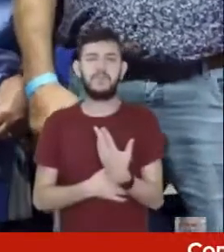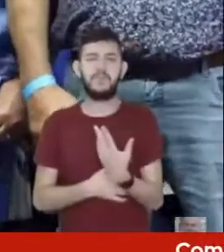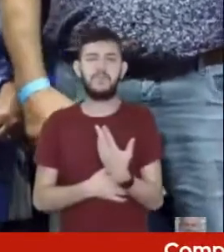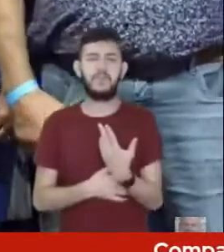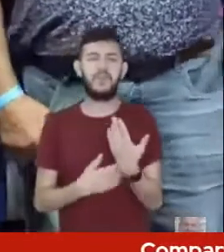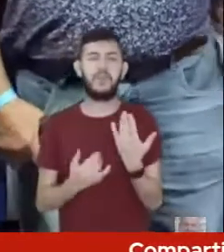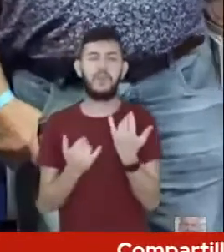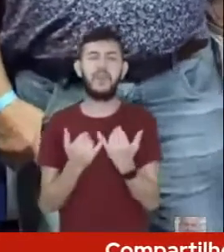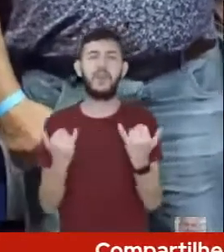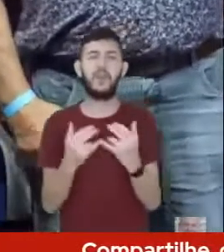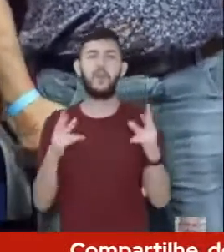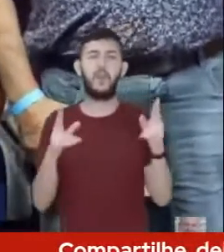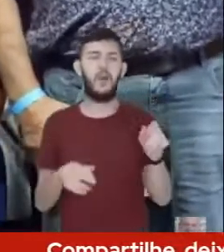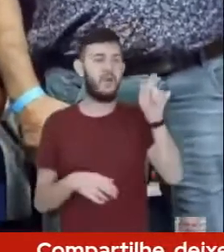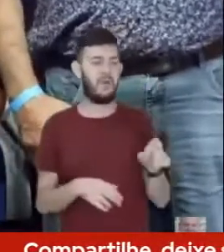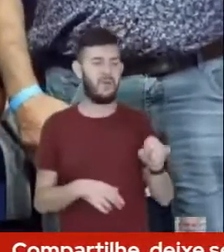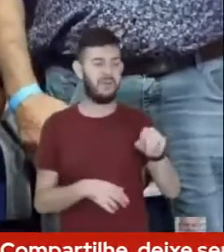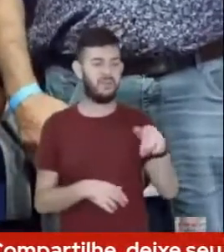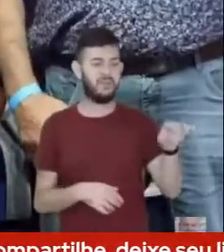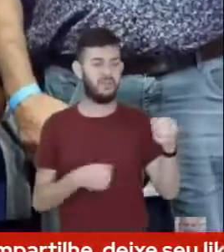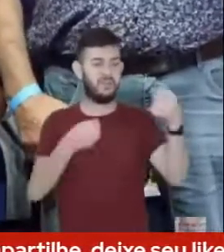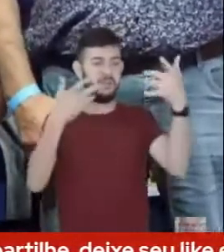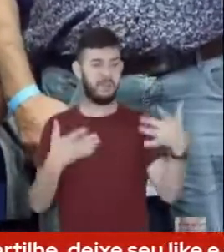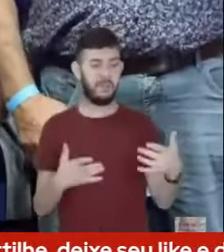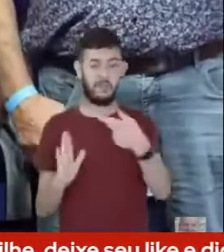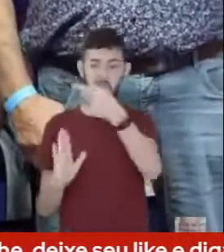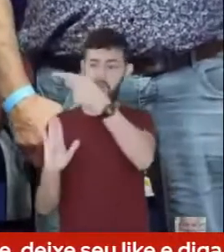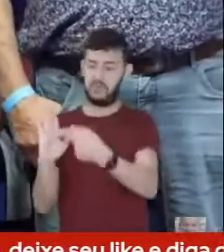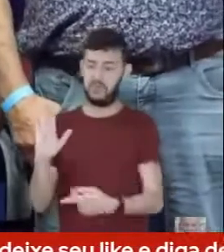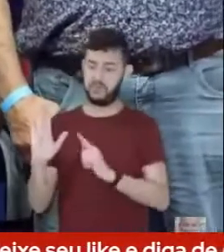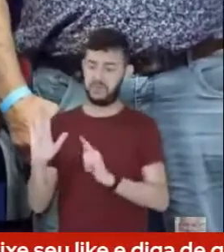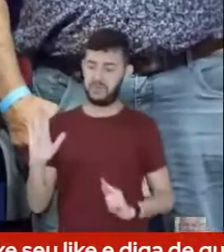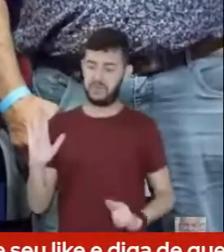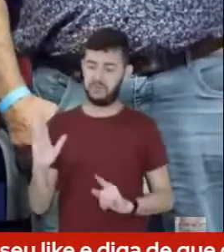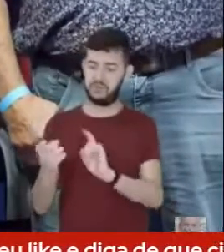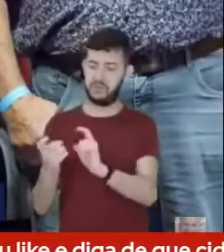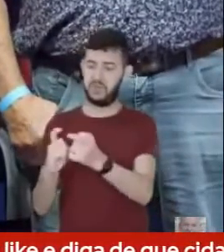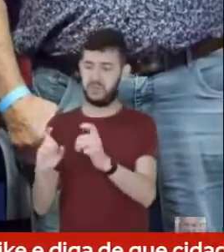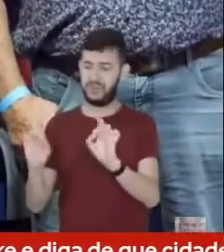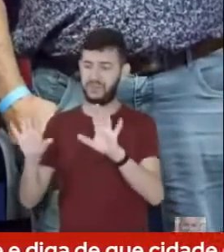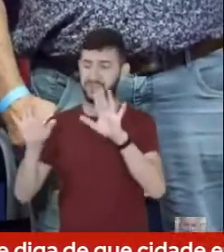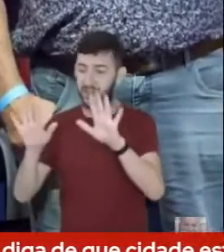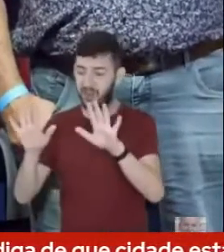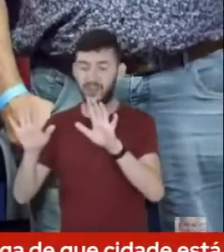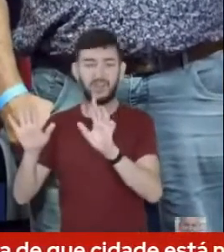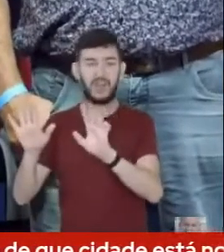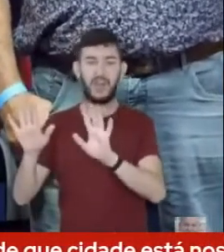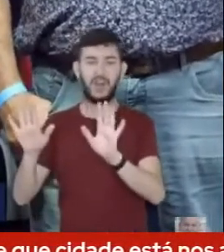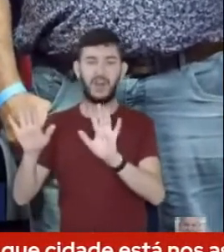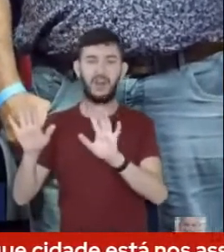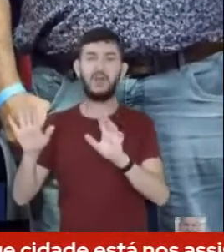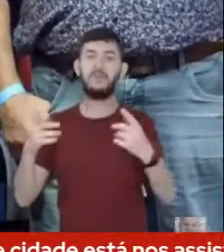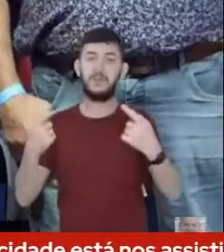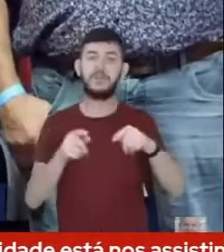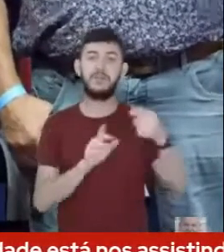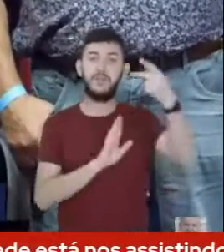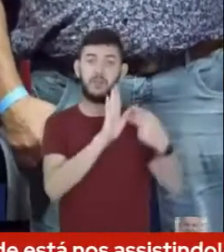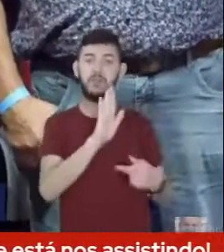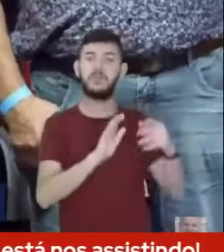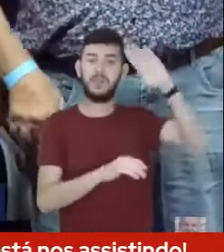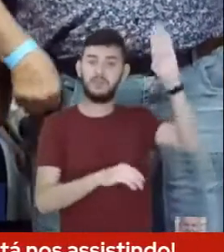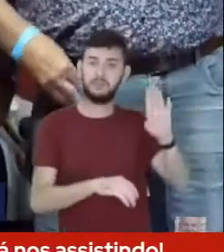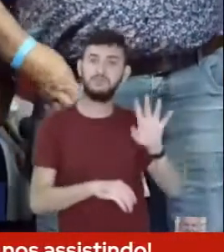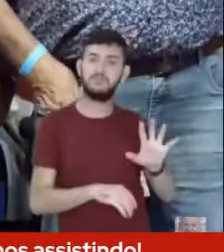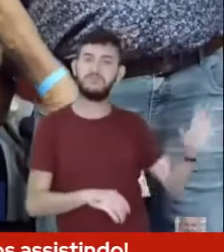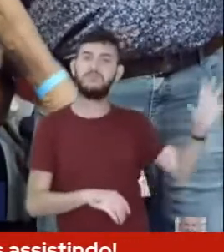projeto de governo, e sim um projeto, tem que ser um projeto de Estado. Por isso, temos sim essa chance. E nesse ano,